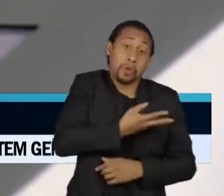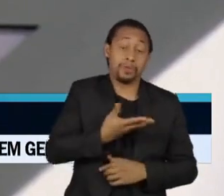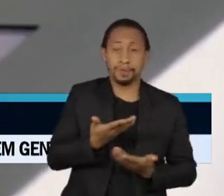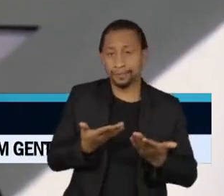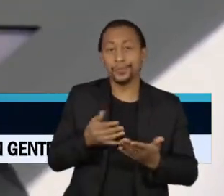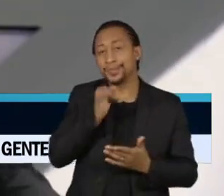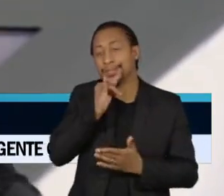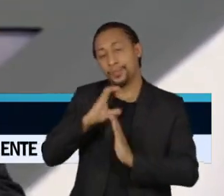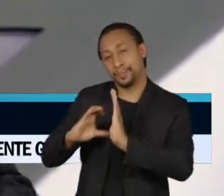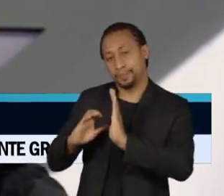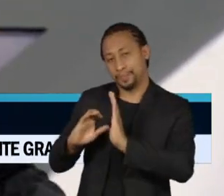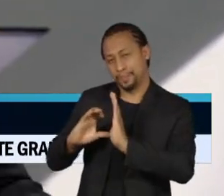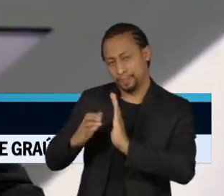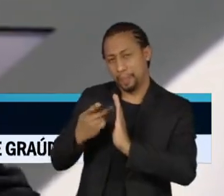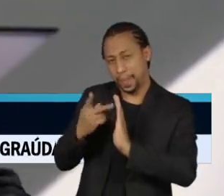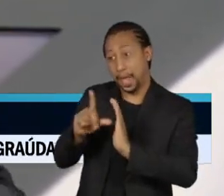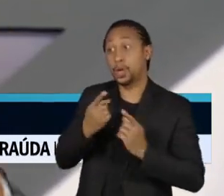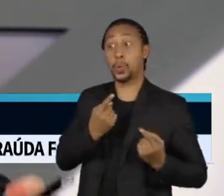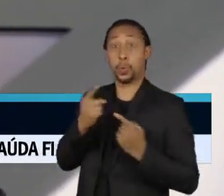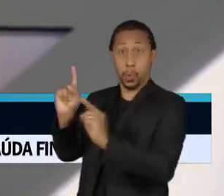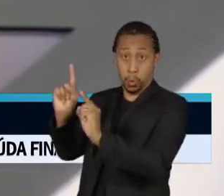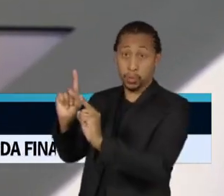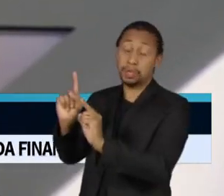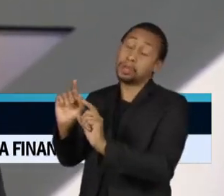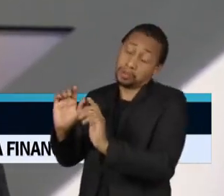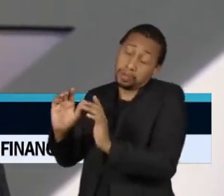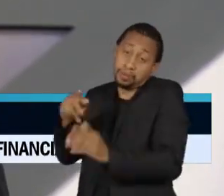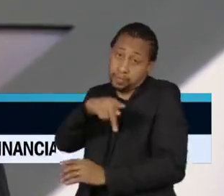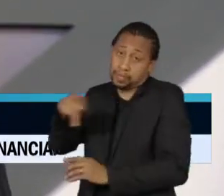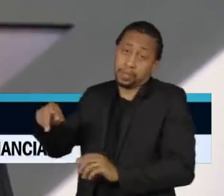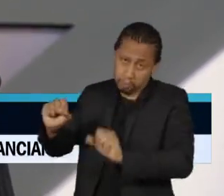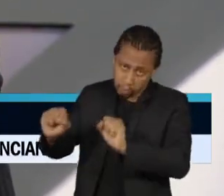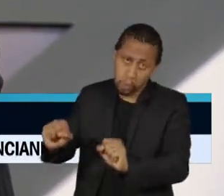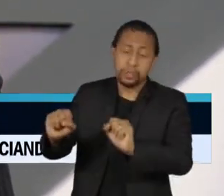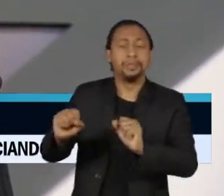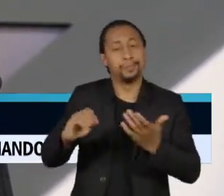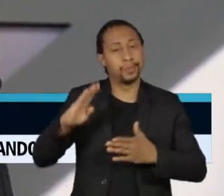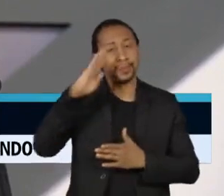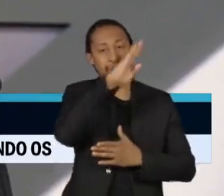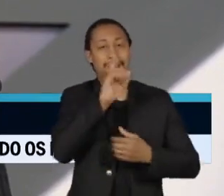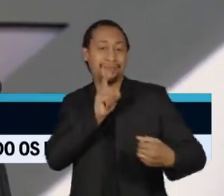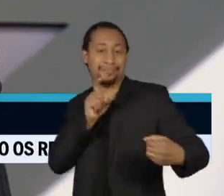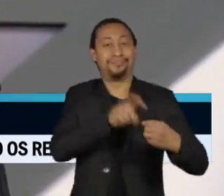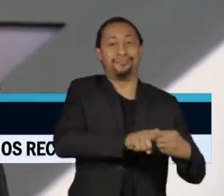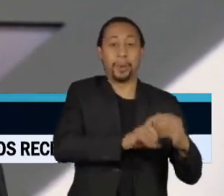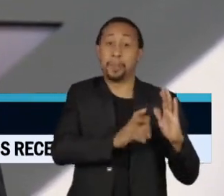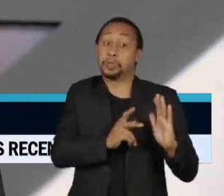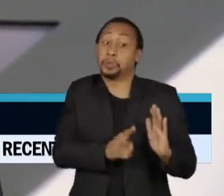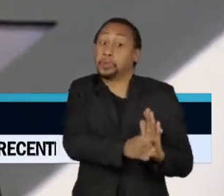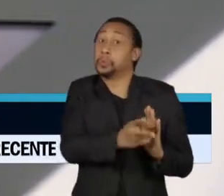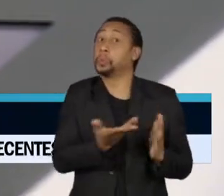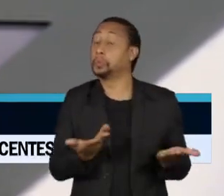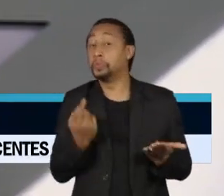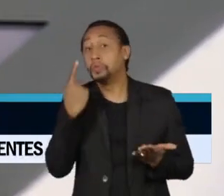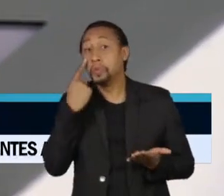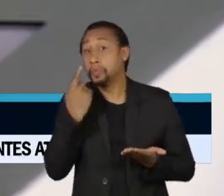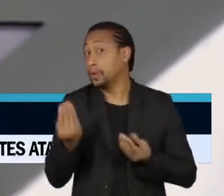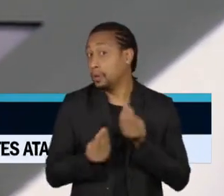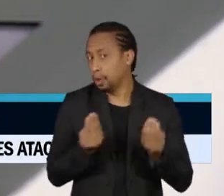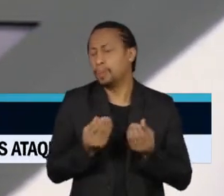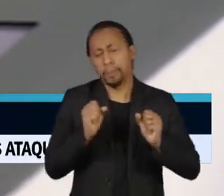de um partido. Não vimos nos últimos 30 anos. Pode ser que seja. Eu acho importante ter uma oposição organizada,